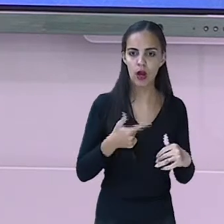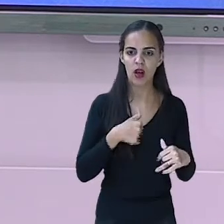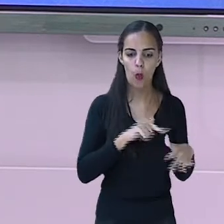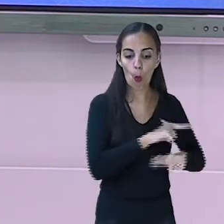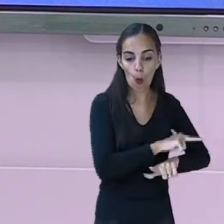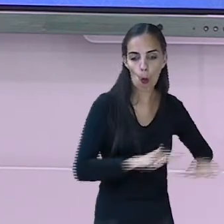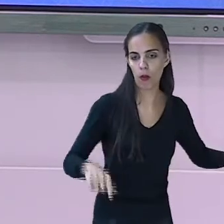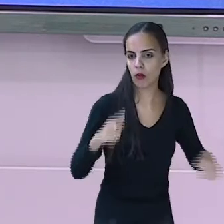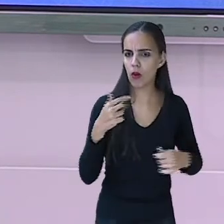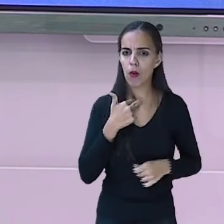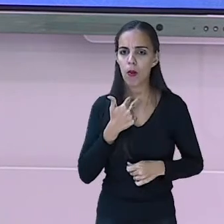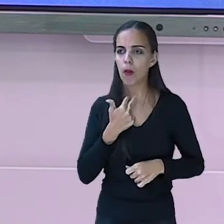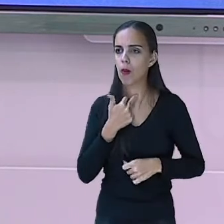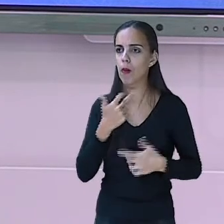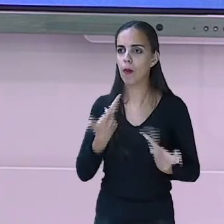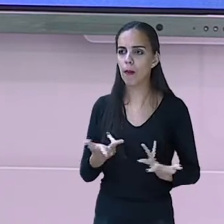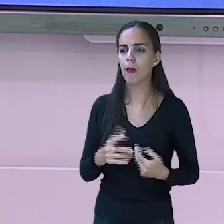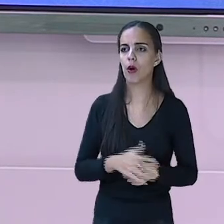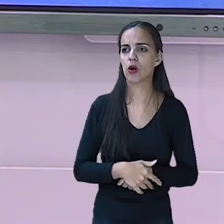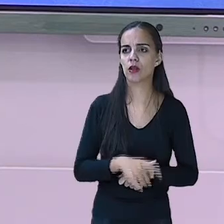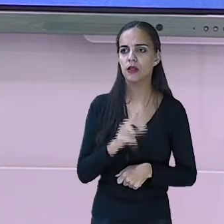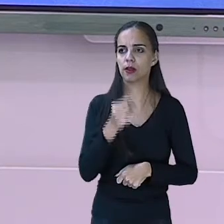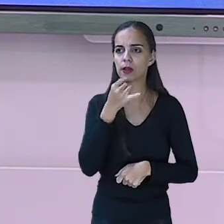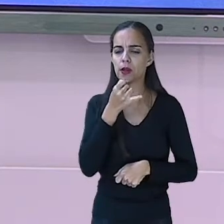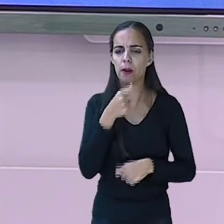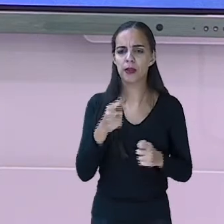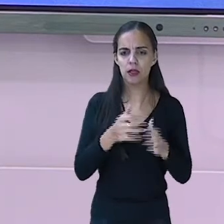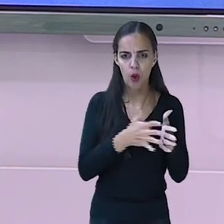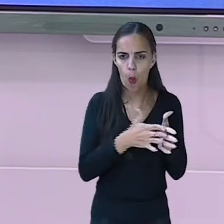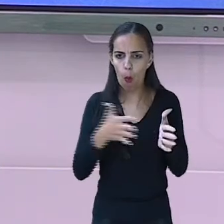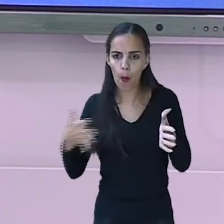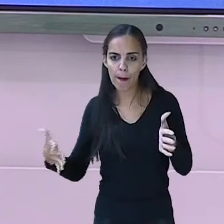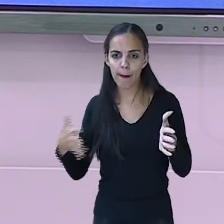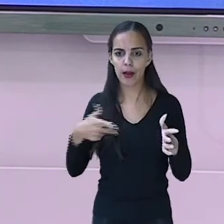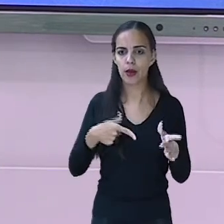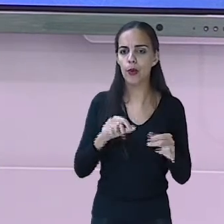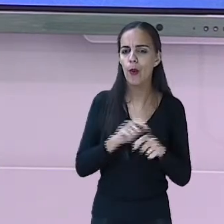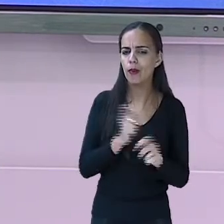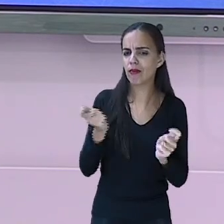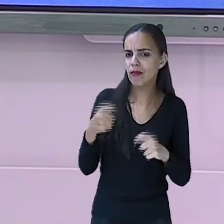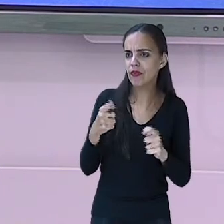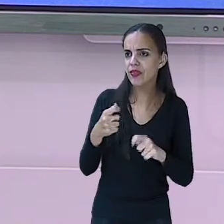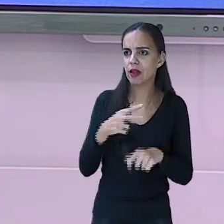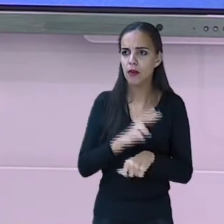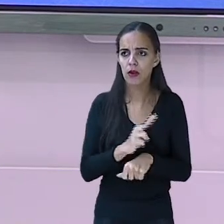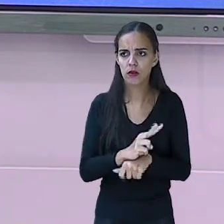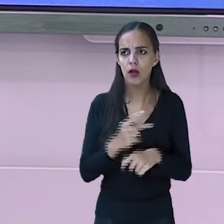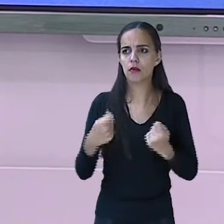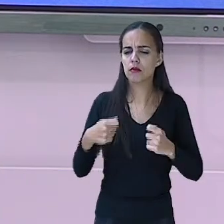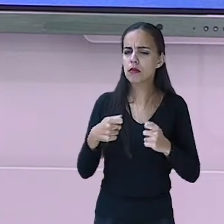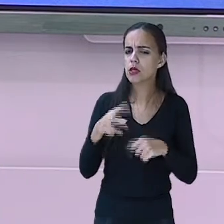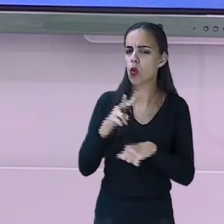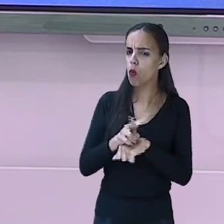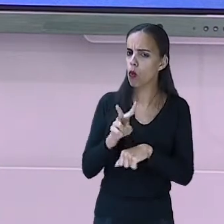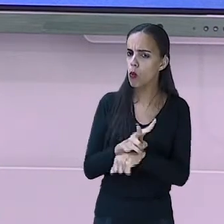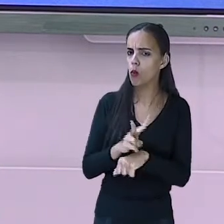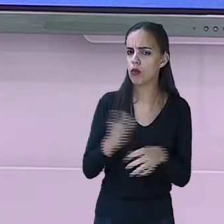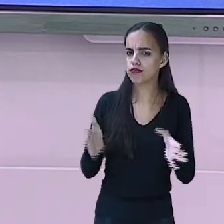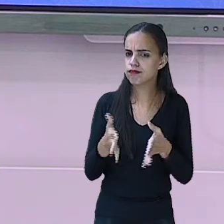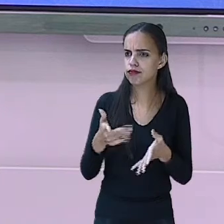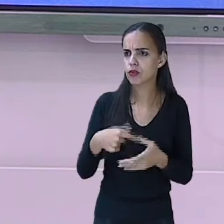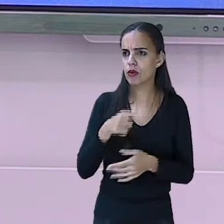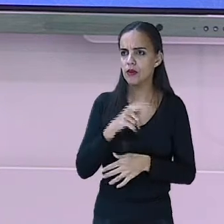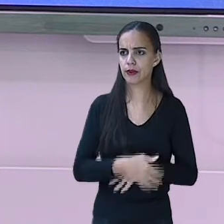posso pescar, obedecer o período da reprodução dos peixes, porque se eles não alcançarem